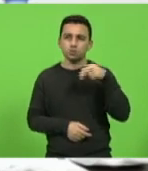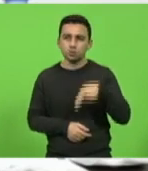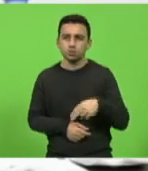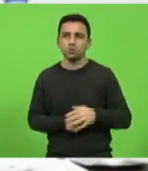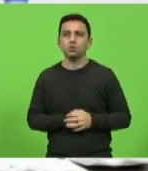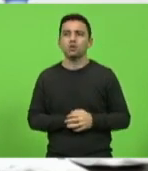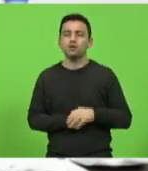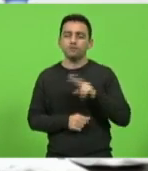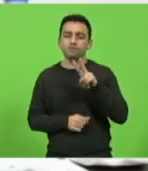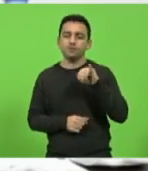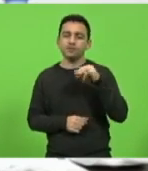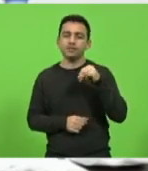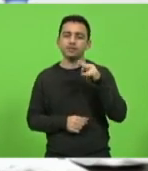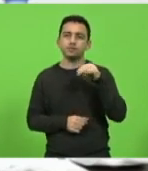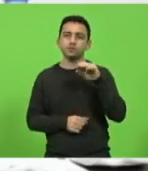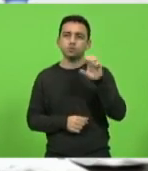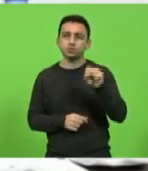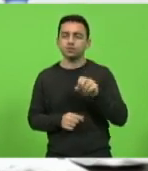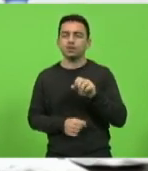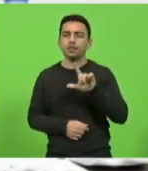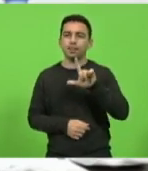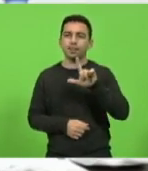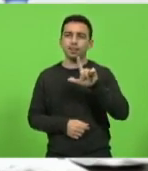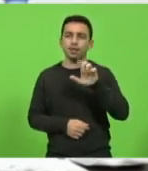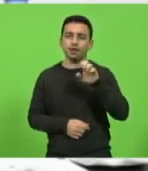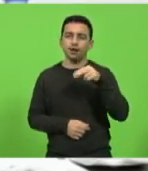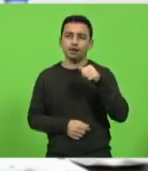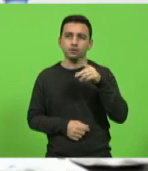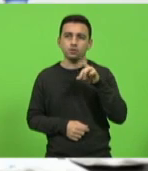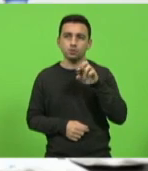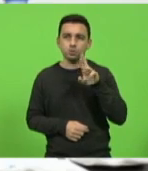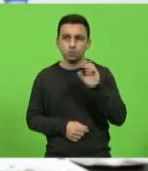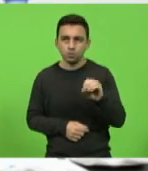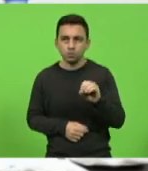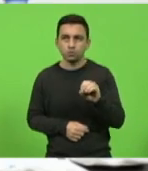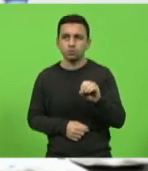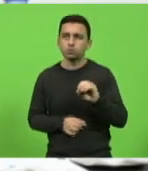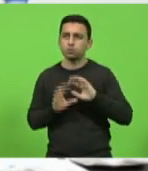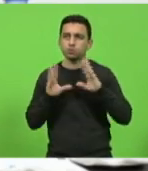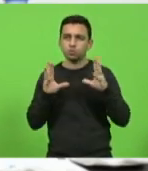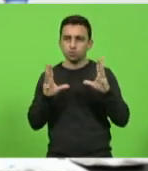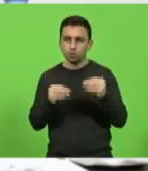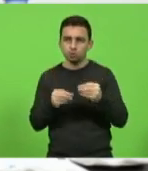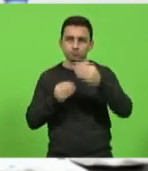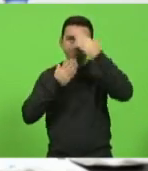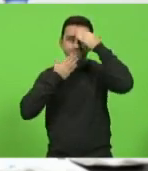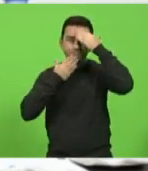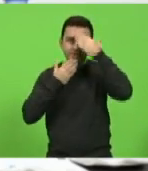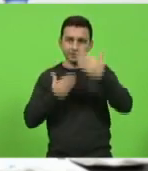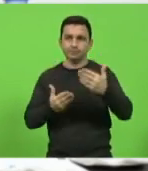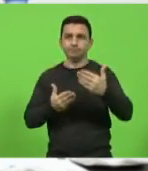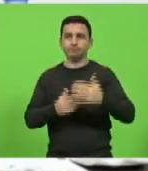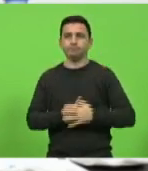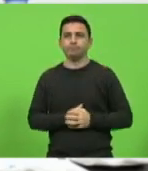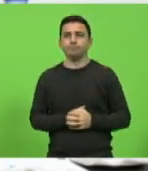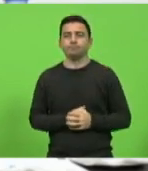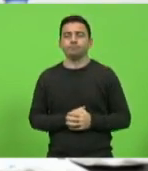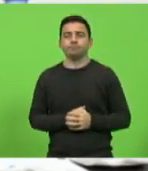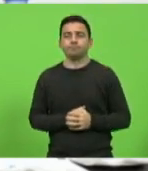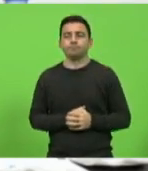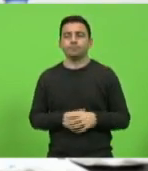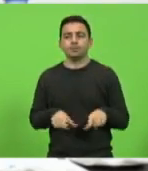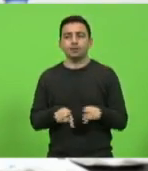Vinicius Andrade Leandro Nunes Martins muito obrigado em nome de todo o tribunal especial agradecimento